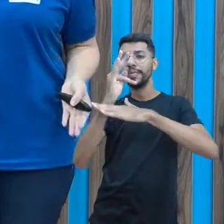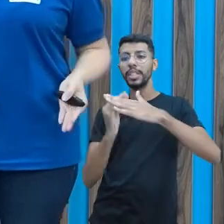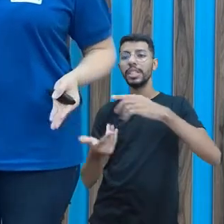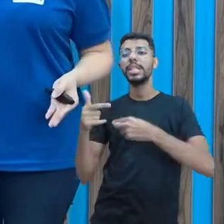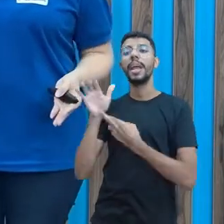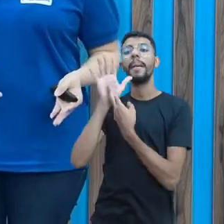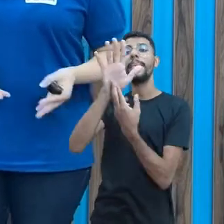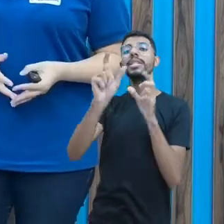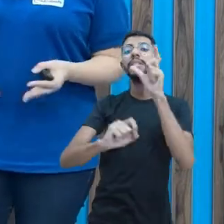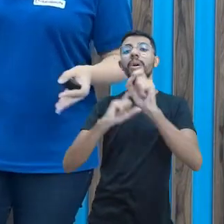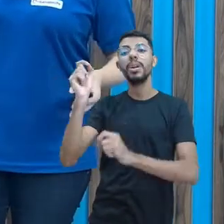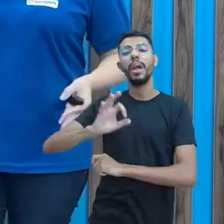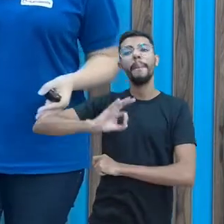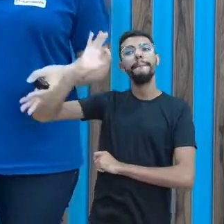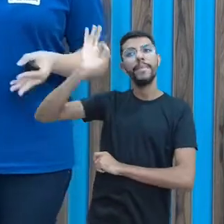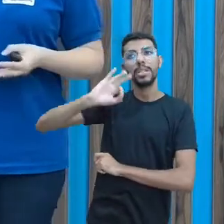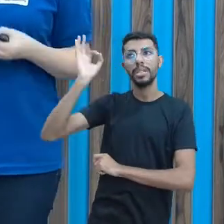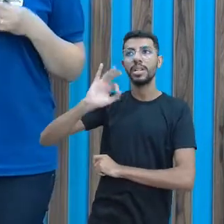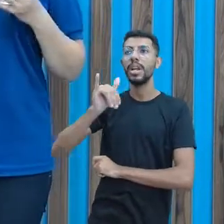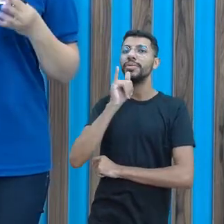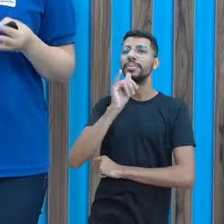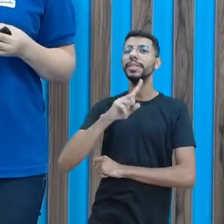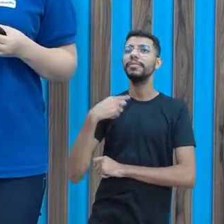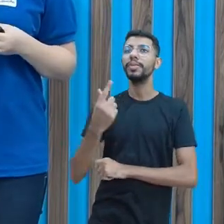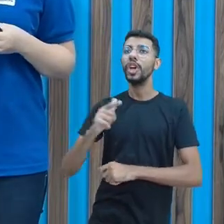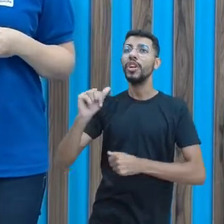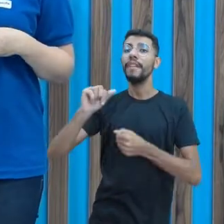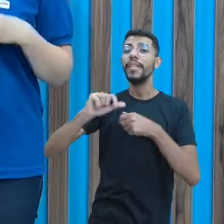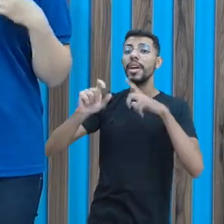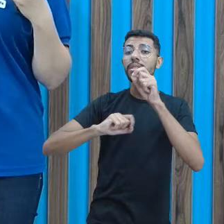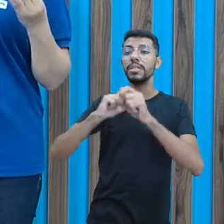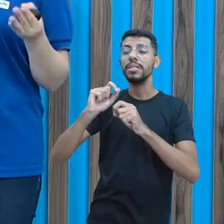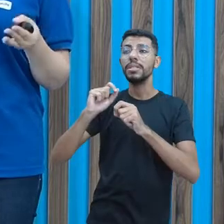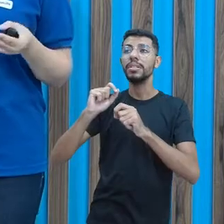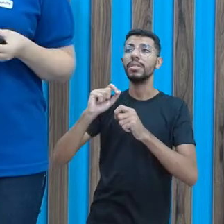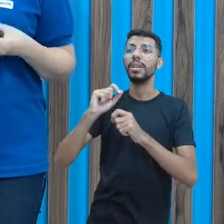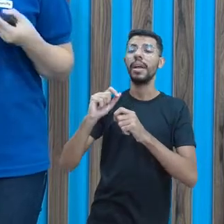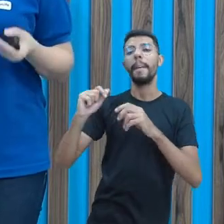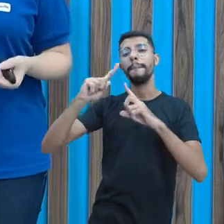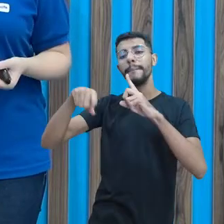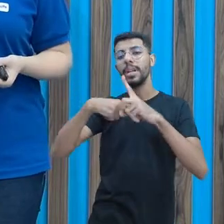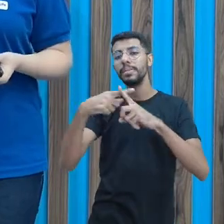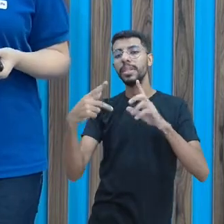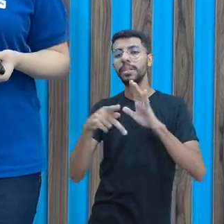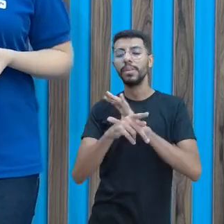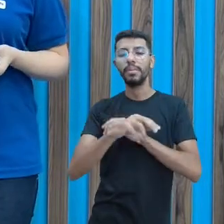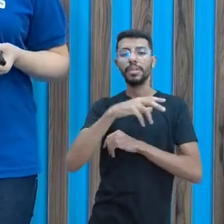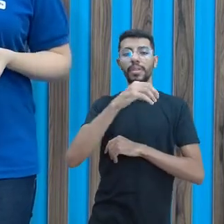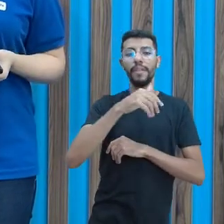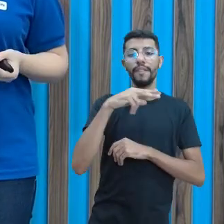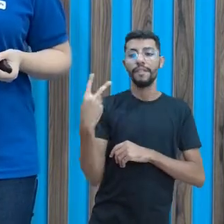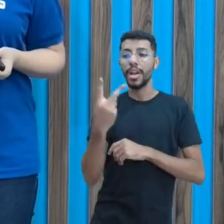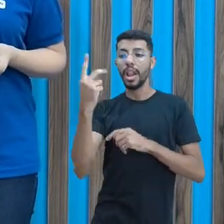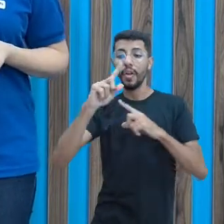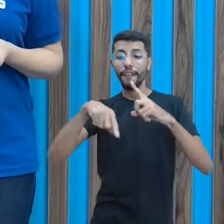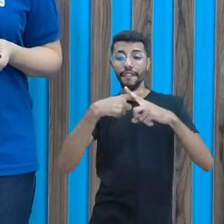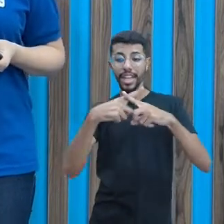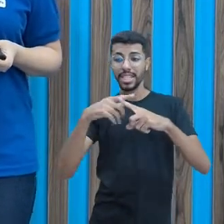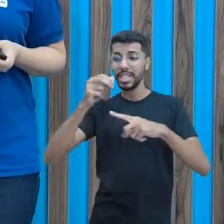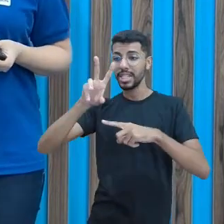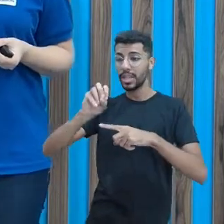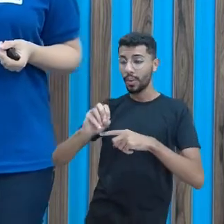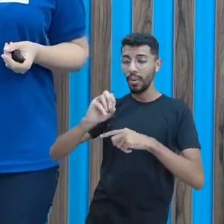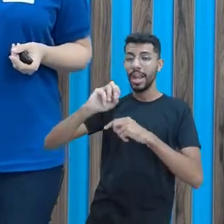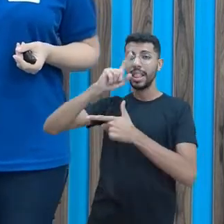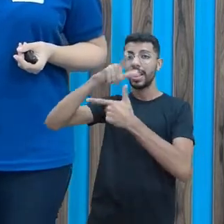a porcentagem, a gente nem faz essa multiplicação do valor vezes 50 e divide para 100. Uma coisa que já está muito mais